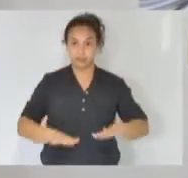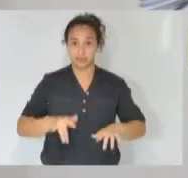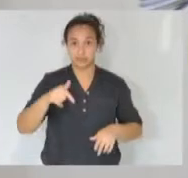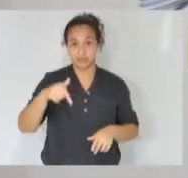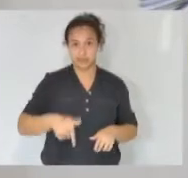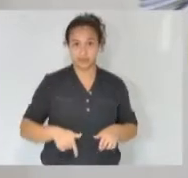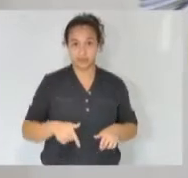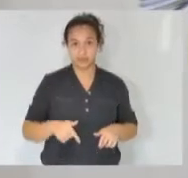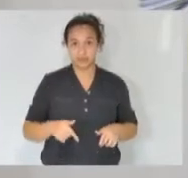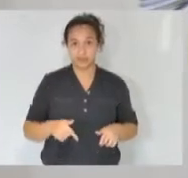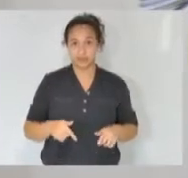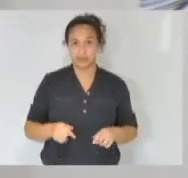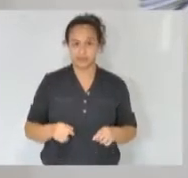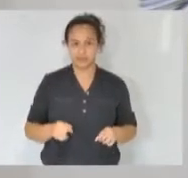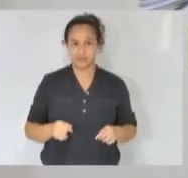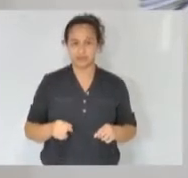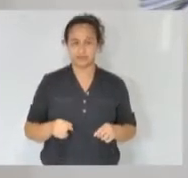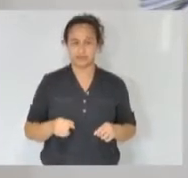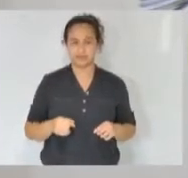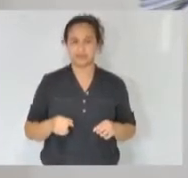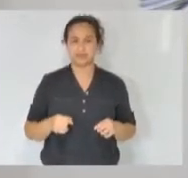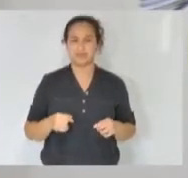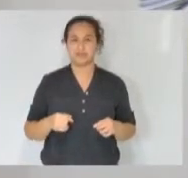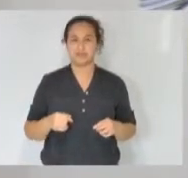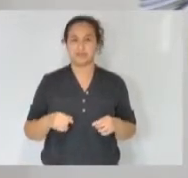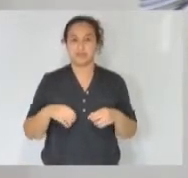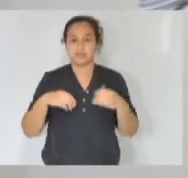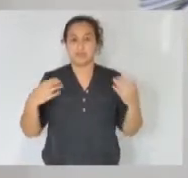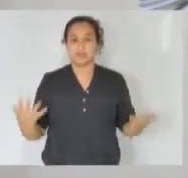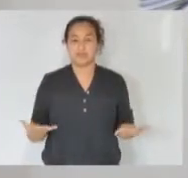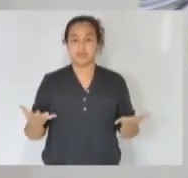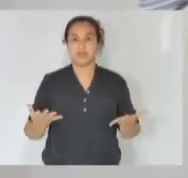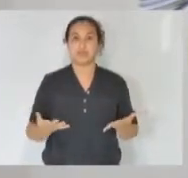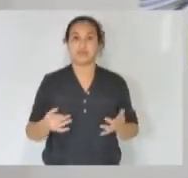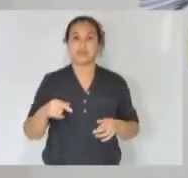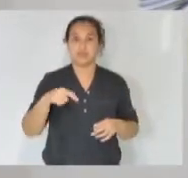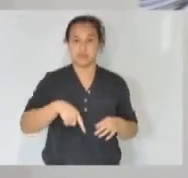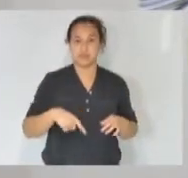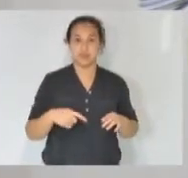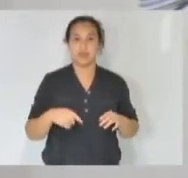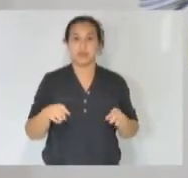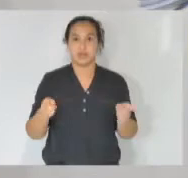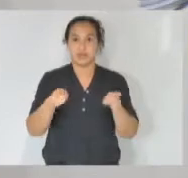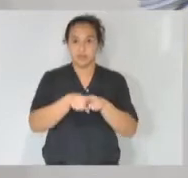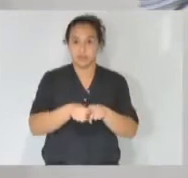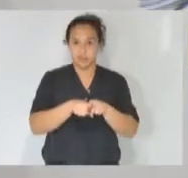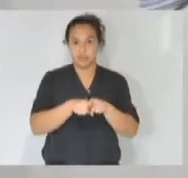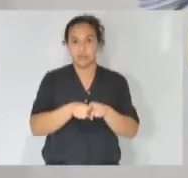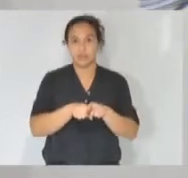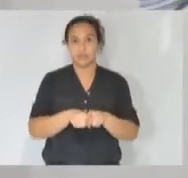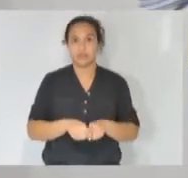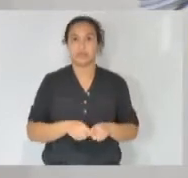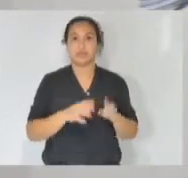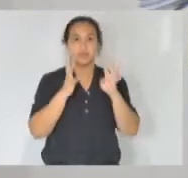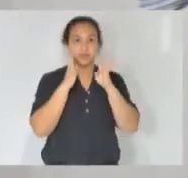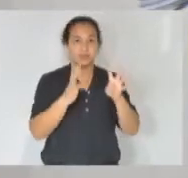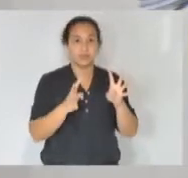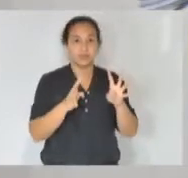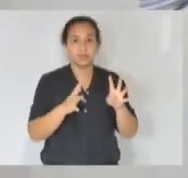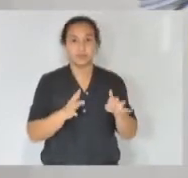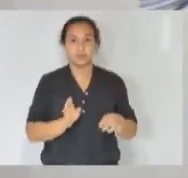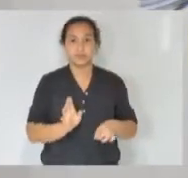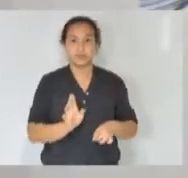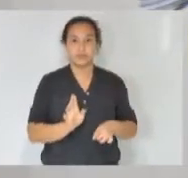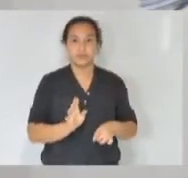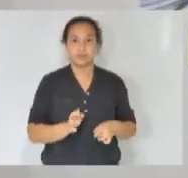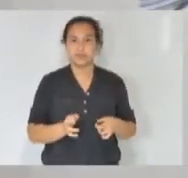convênio 100/97. Ou seja, o convênio que trata especificamente dos defensivos e dos